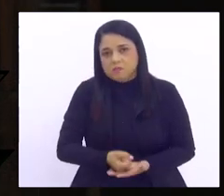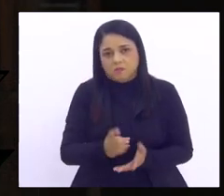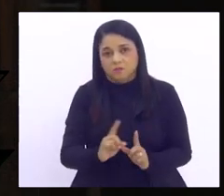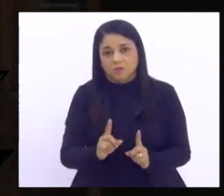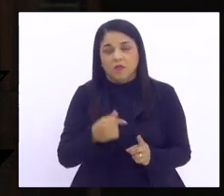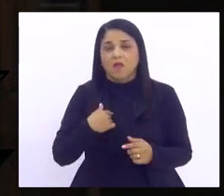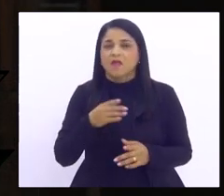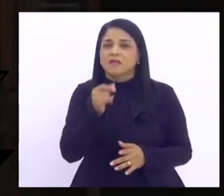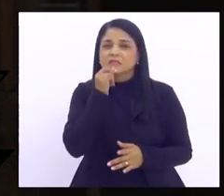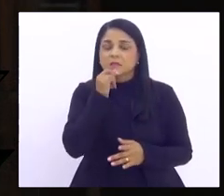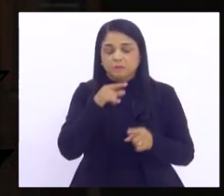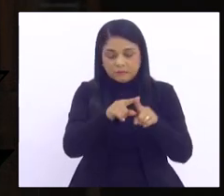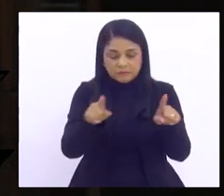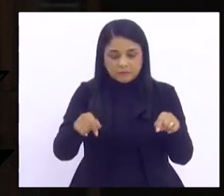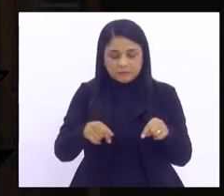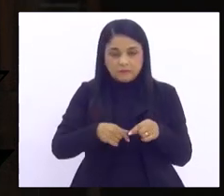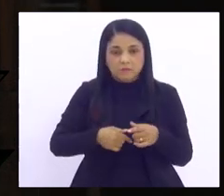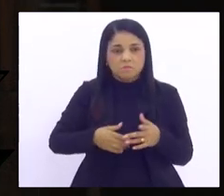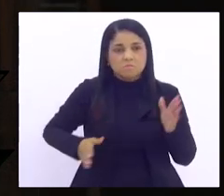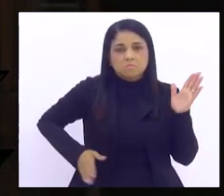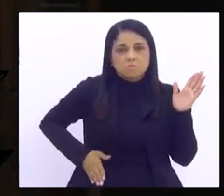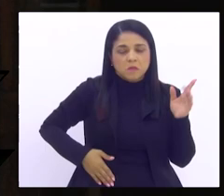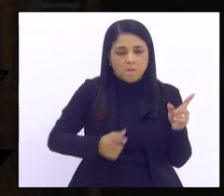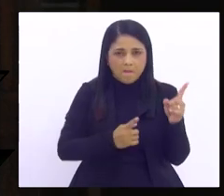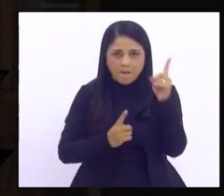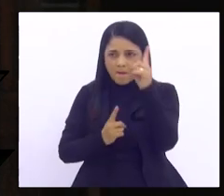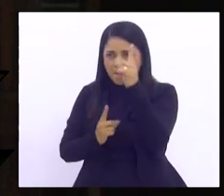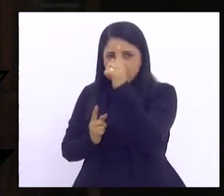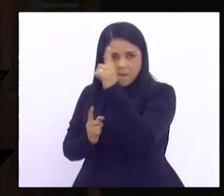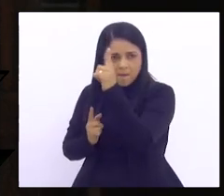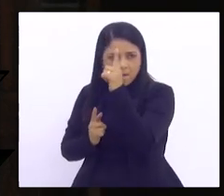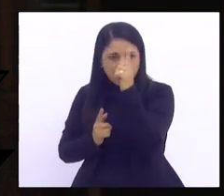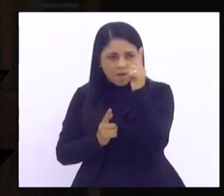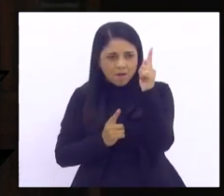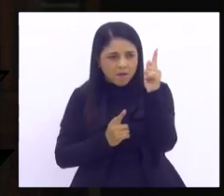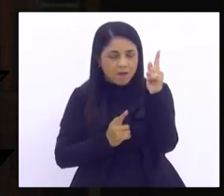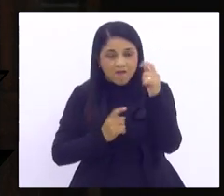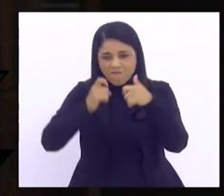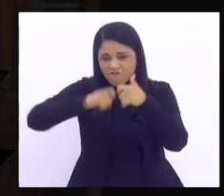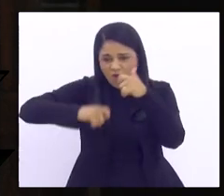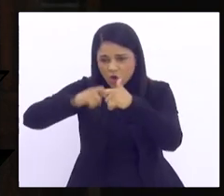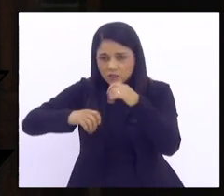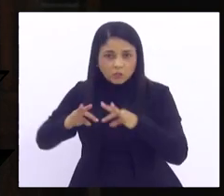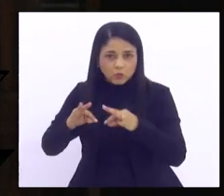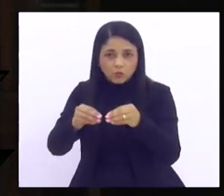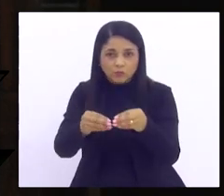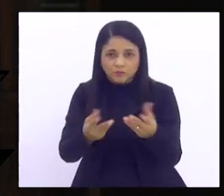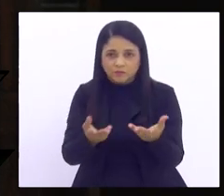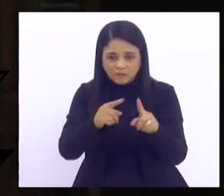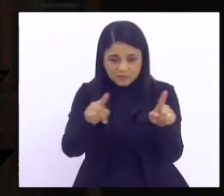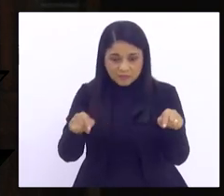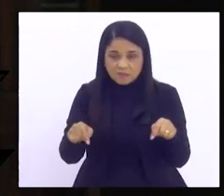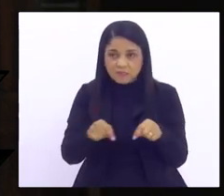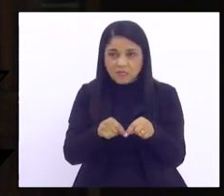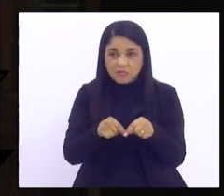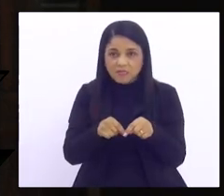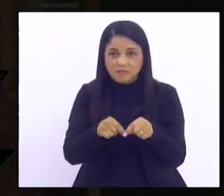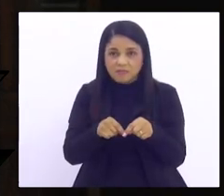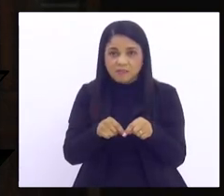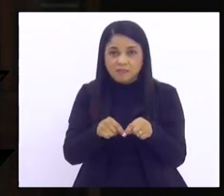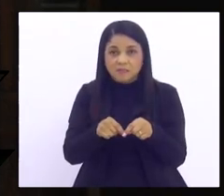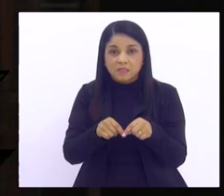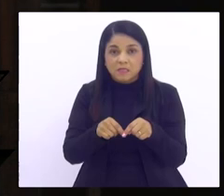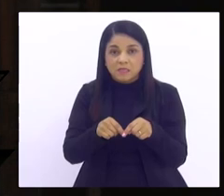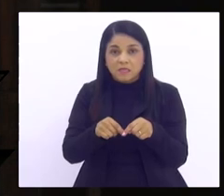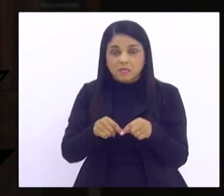um bandido com a metralhadora, invade, e quer violentar todo mundo. Mas ele traz uma